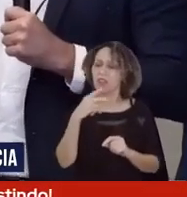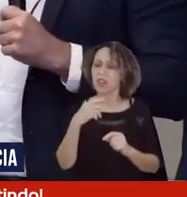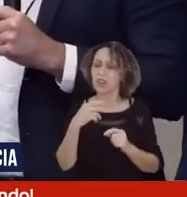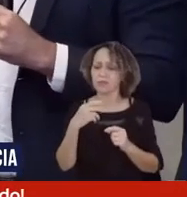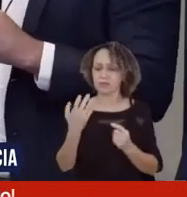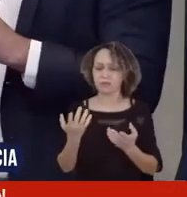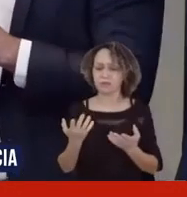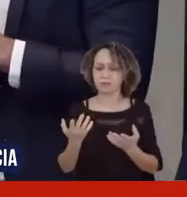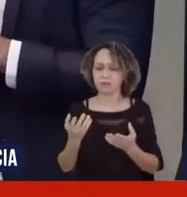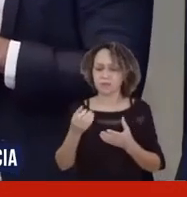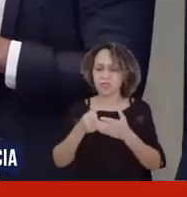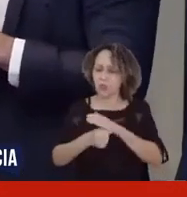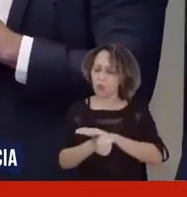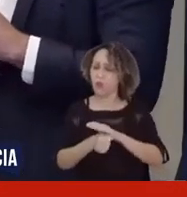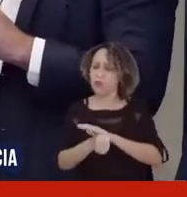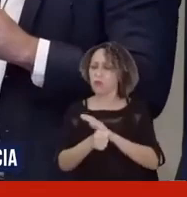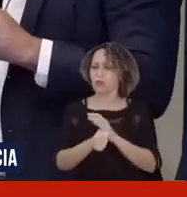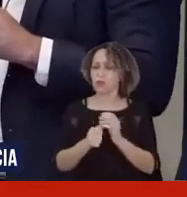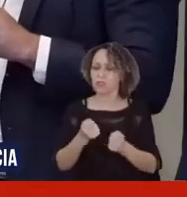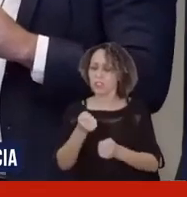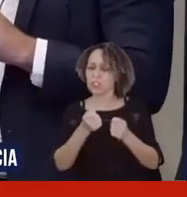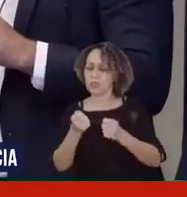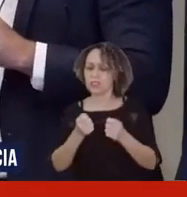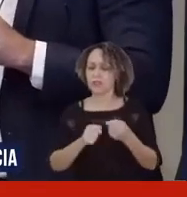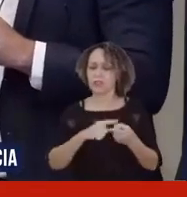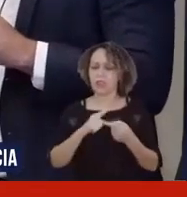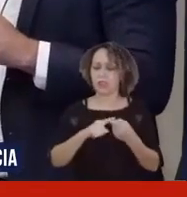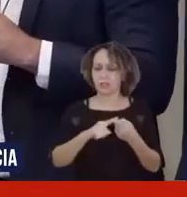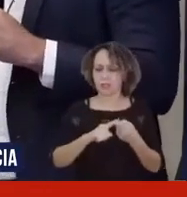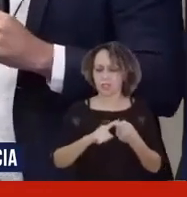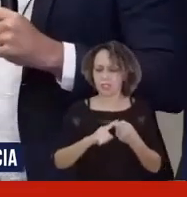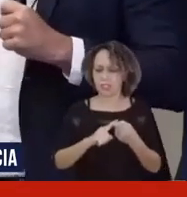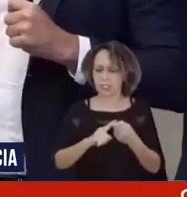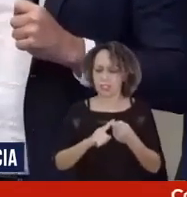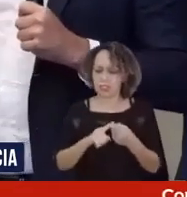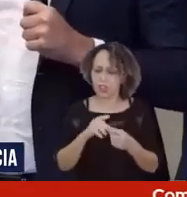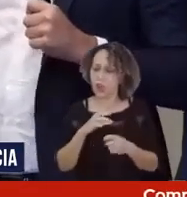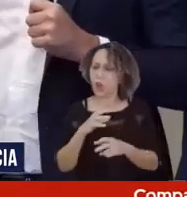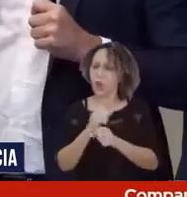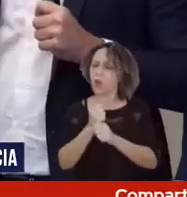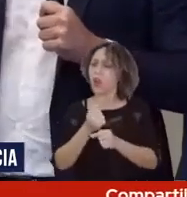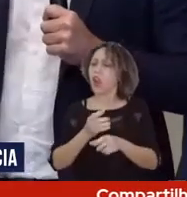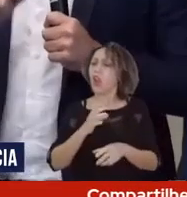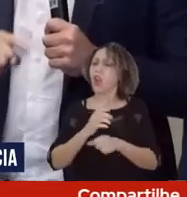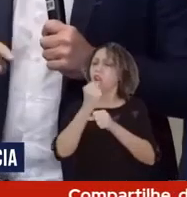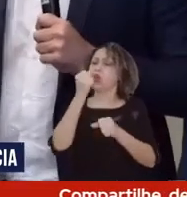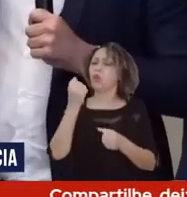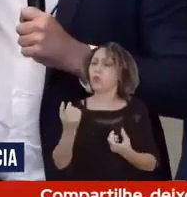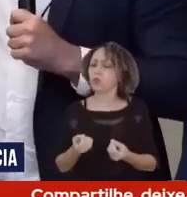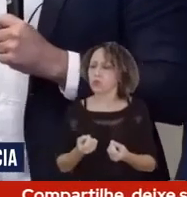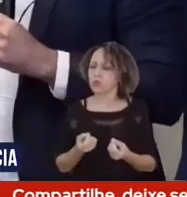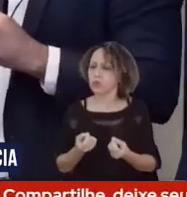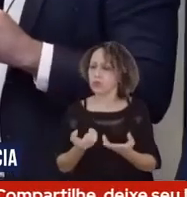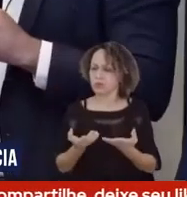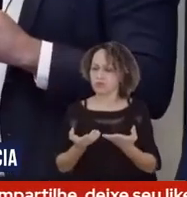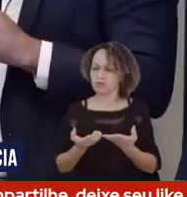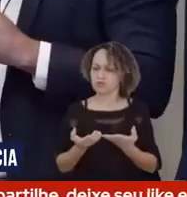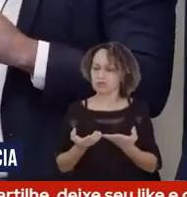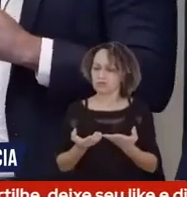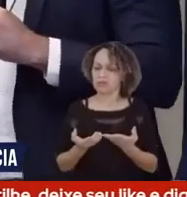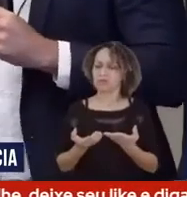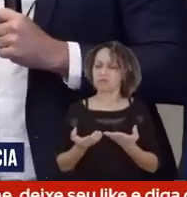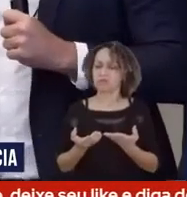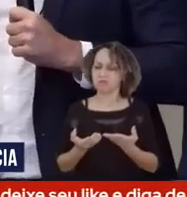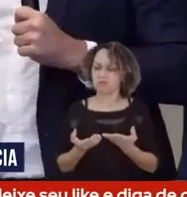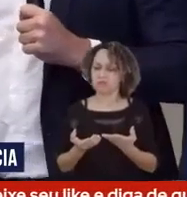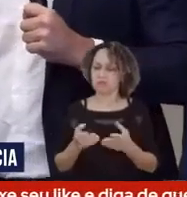especial e dividendos da Petrobras. Isso aí, presidente, é perverso. É tirar dinheiro da educação para subsidiar, quando